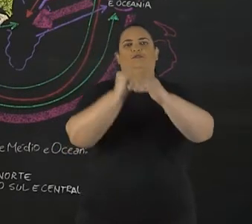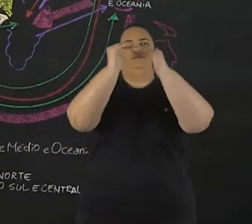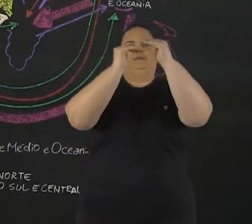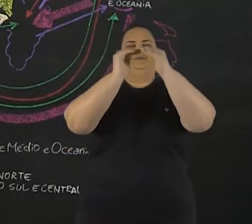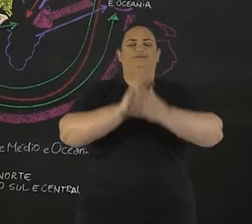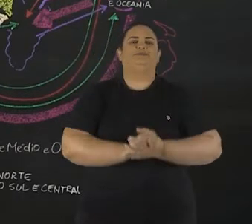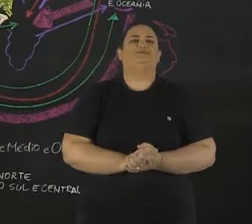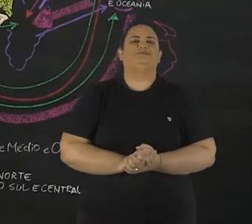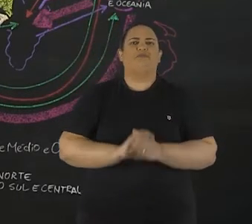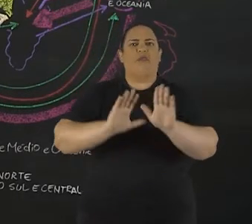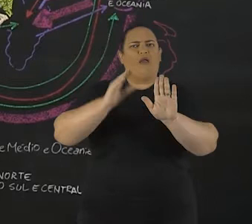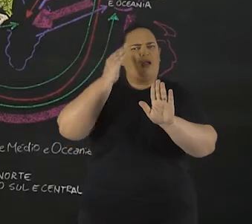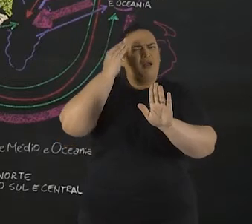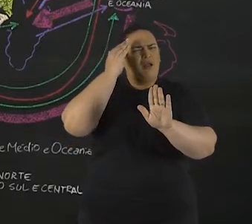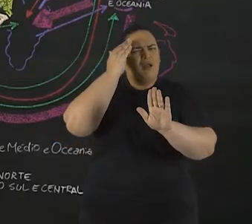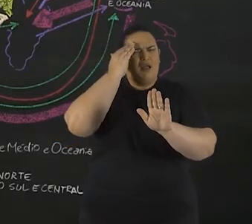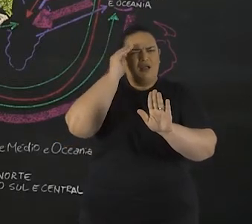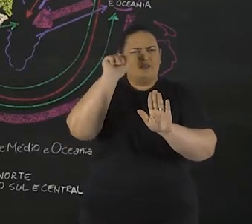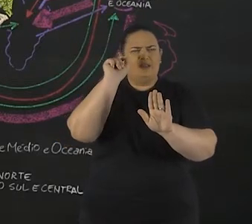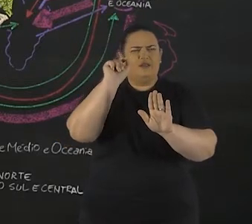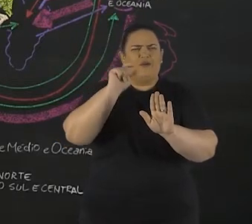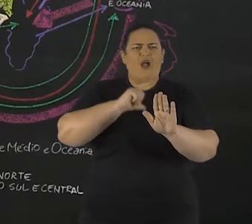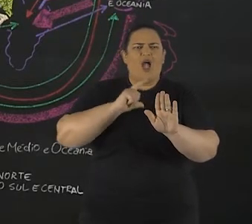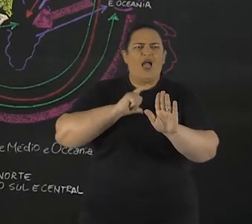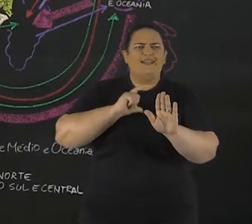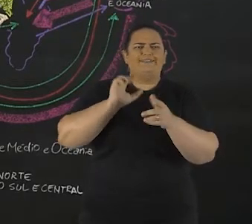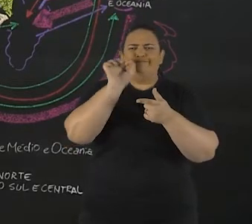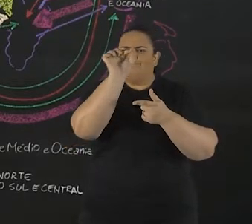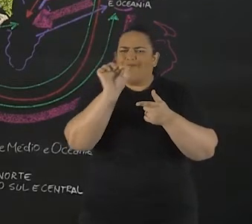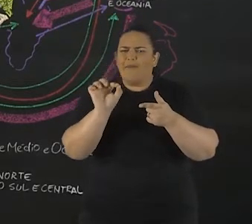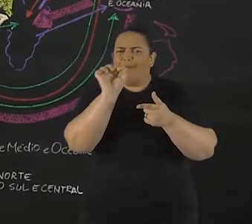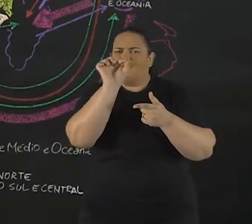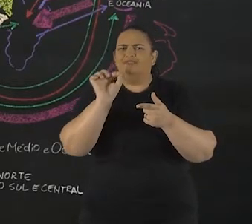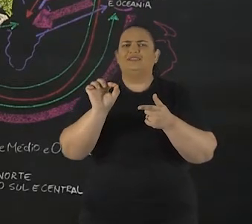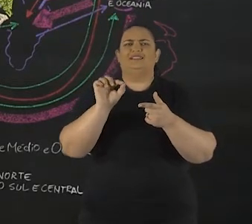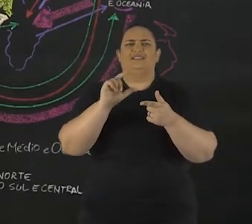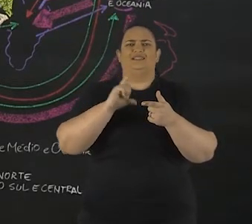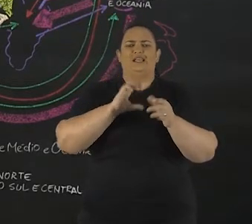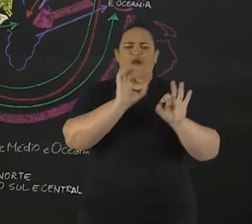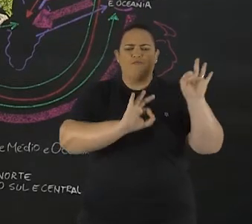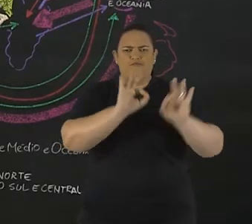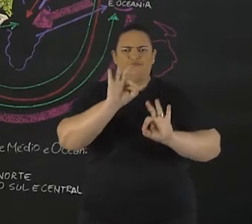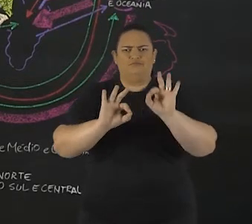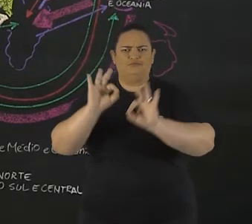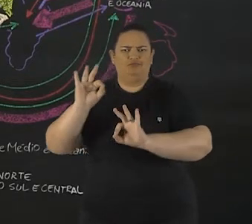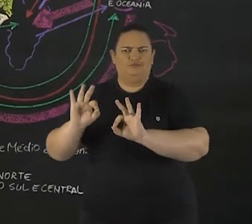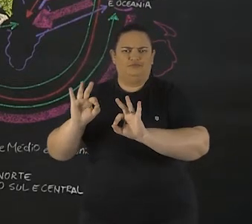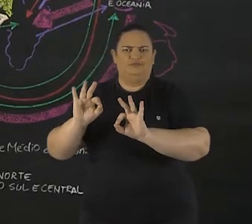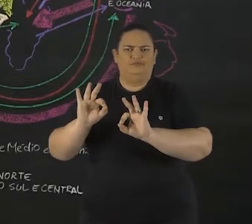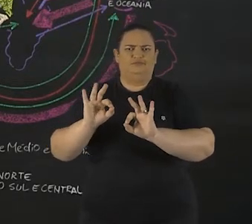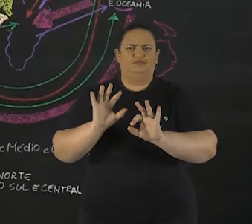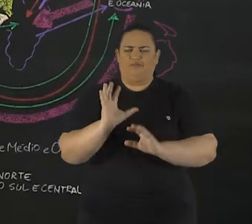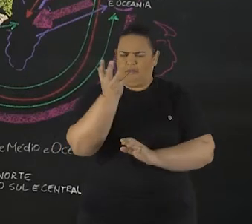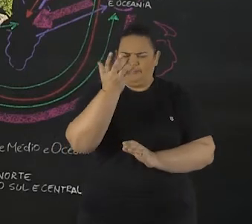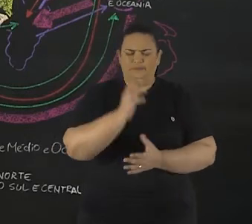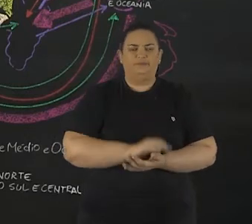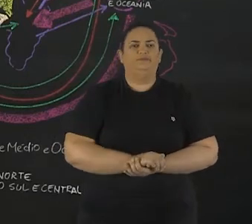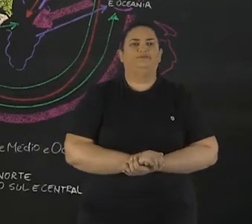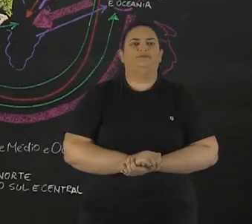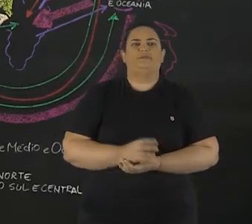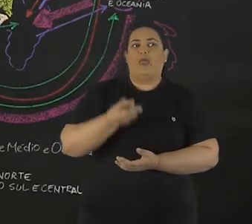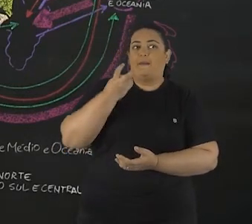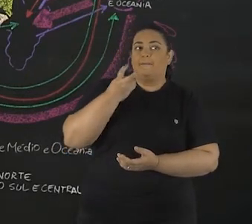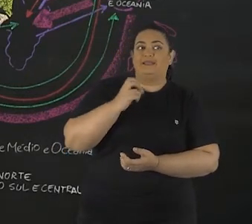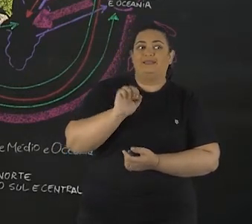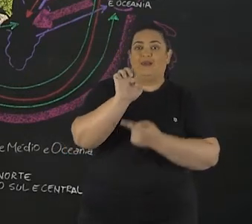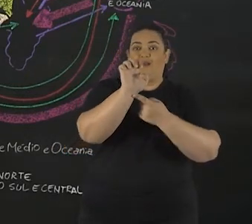que existe aí uma porcentagem, uma diferenciação na forma com que essa organização de comércio acaba acontecendo. Percebam